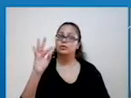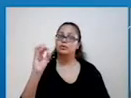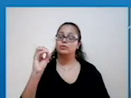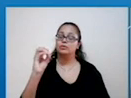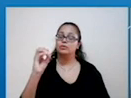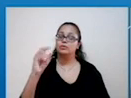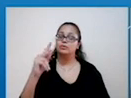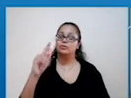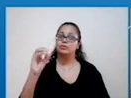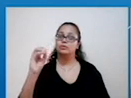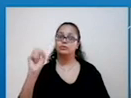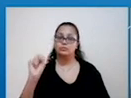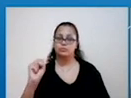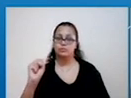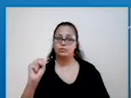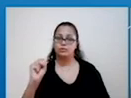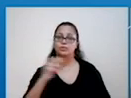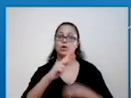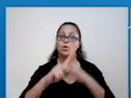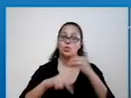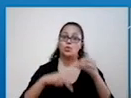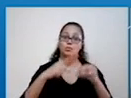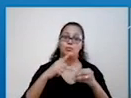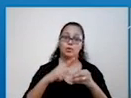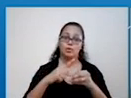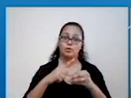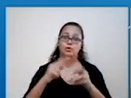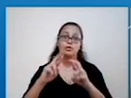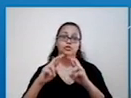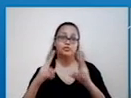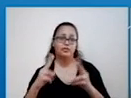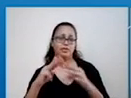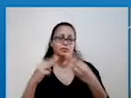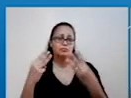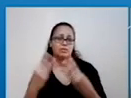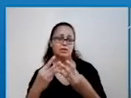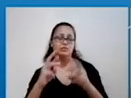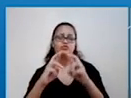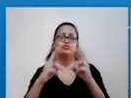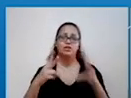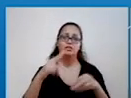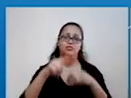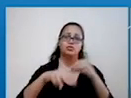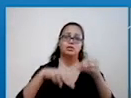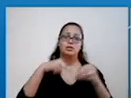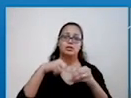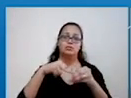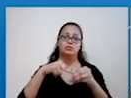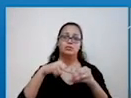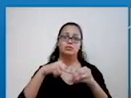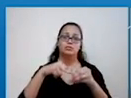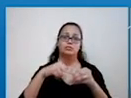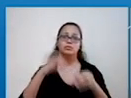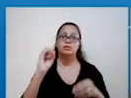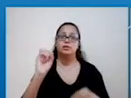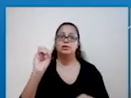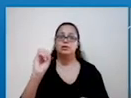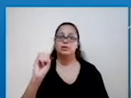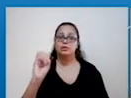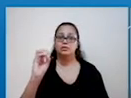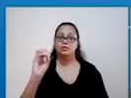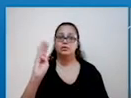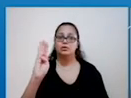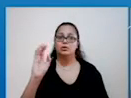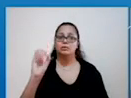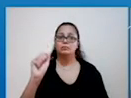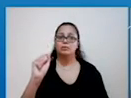de prótons, mas diferentes números de massa e número de nêutrons. Quando for isóbaros, os átomos vão